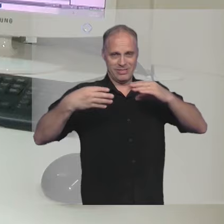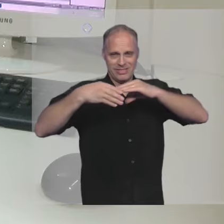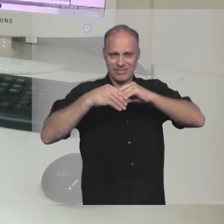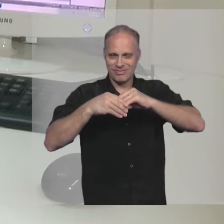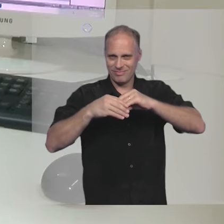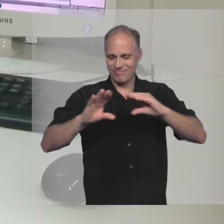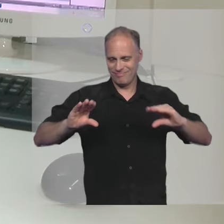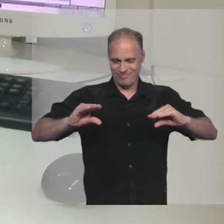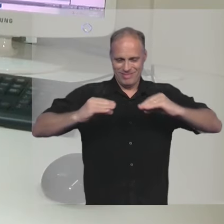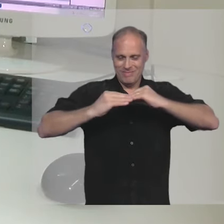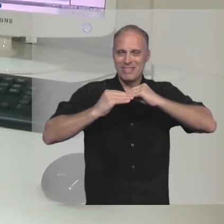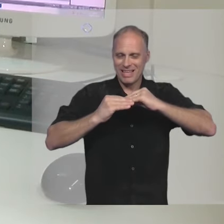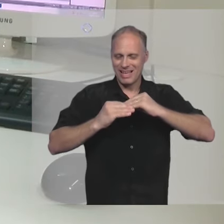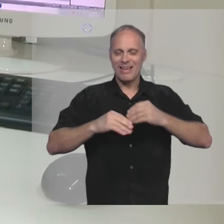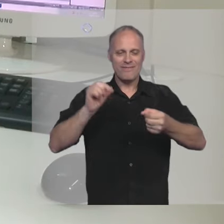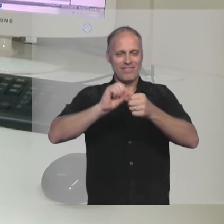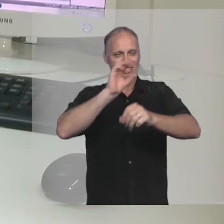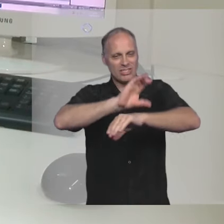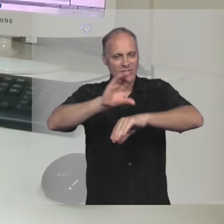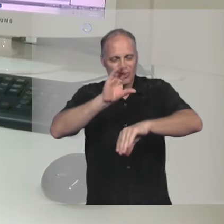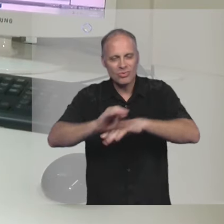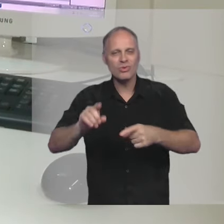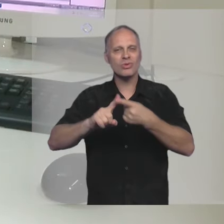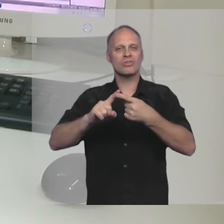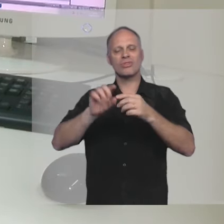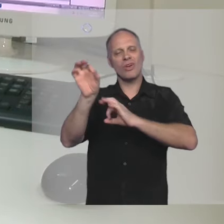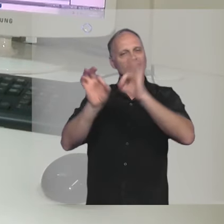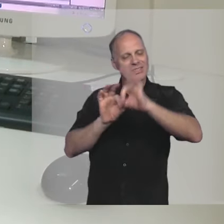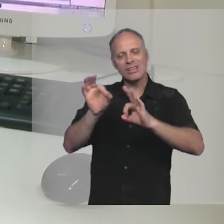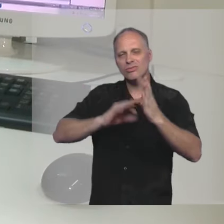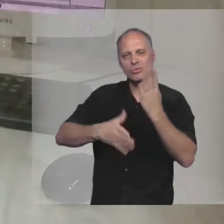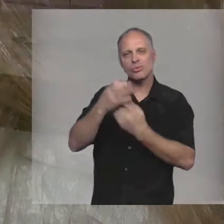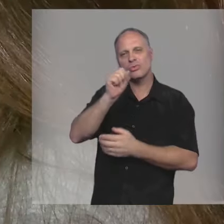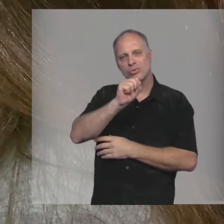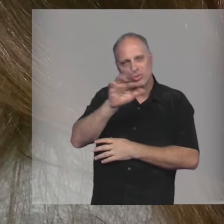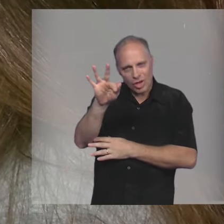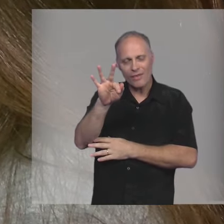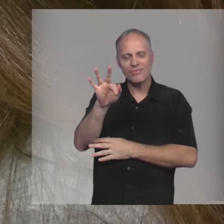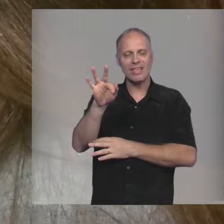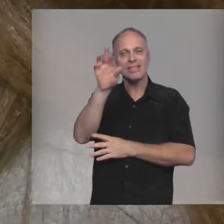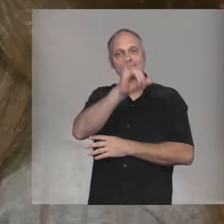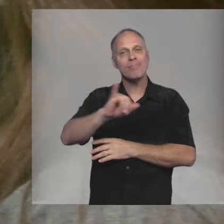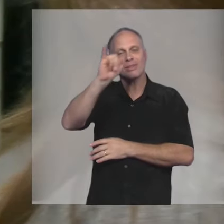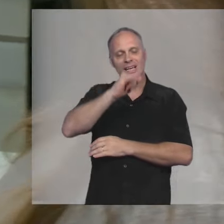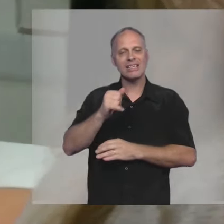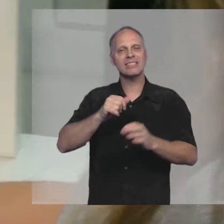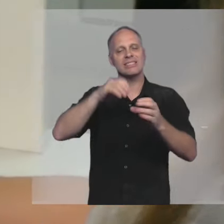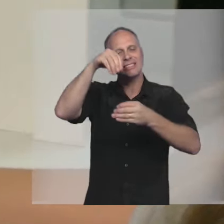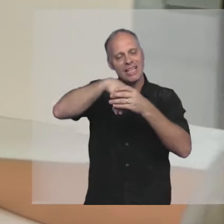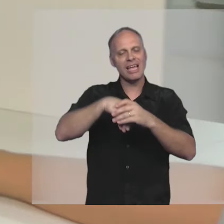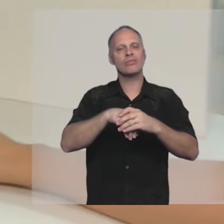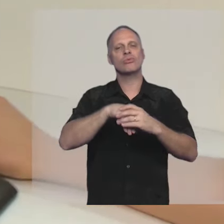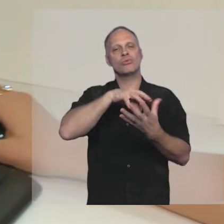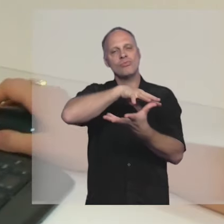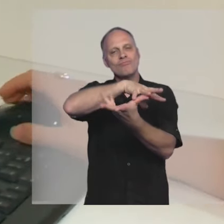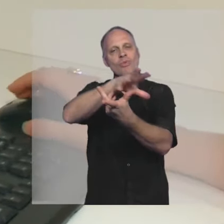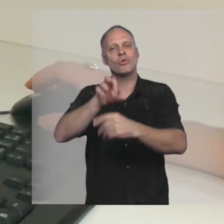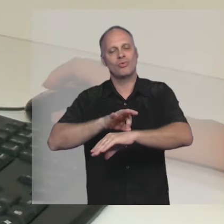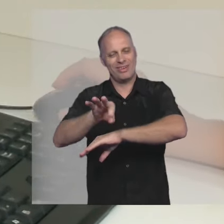se complementam. Então, eu fui fazer cursos, fiz curso de SketchUp, de AutoCAD, que são softwares essenciais no mundo arquitetônico.